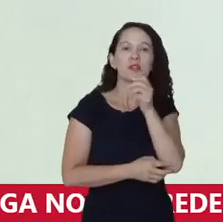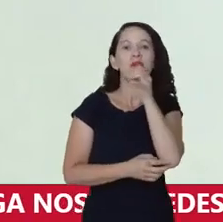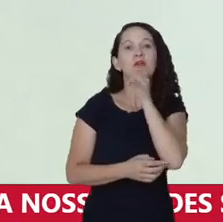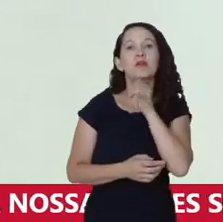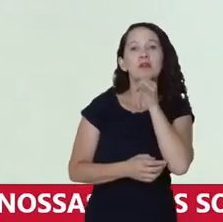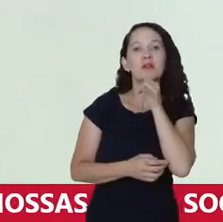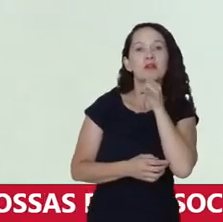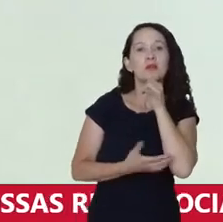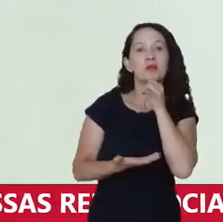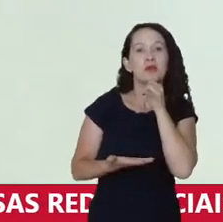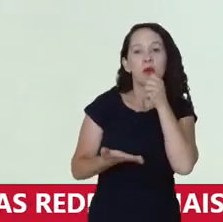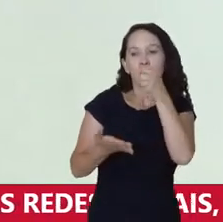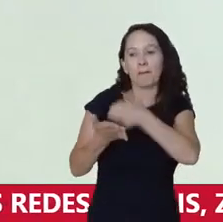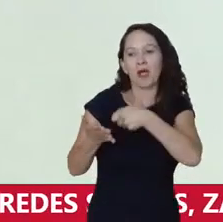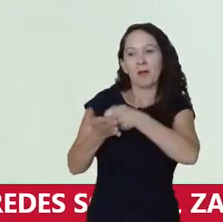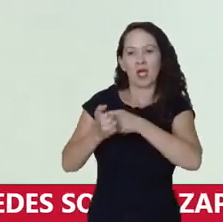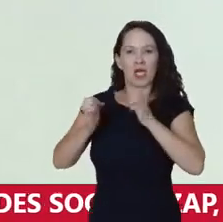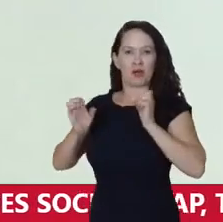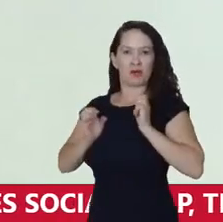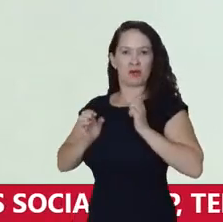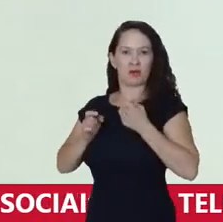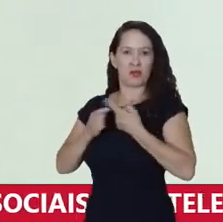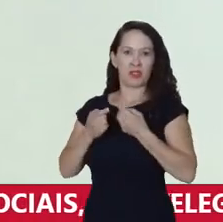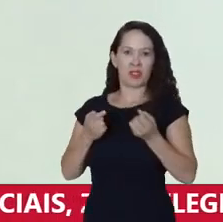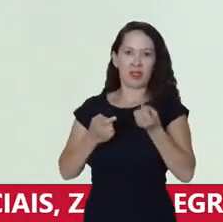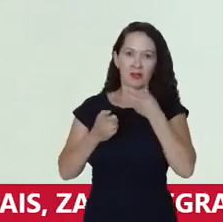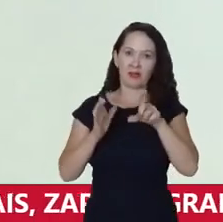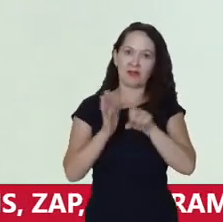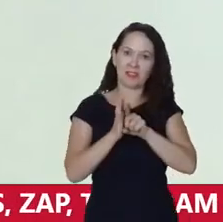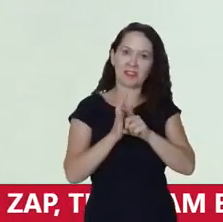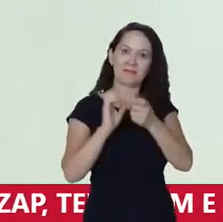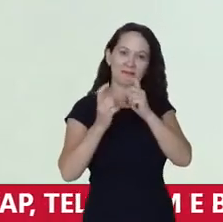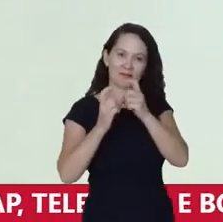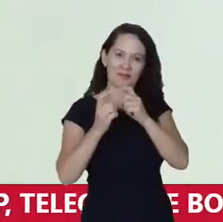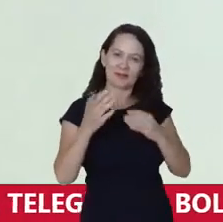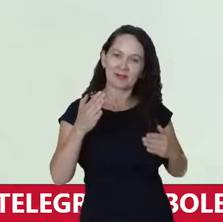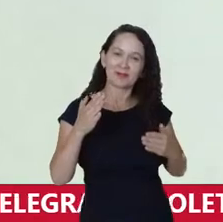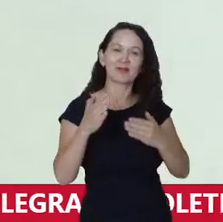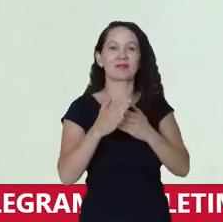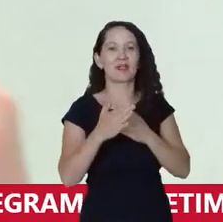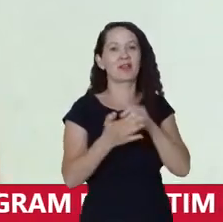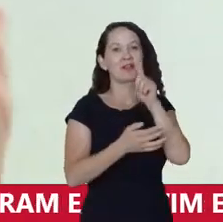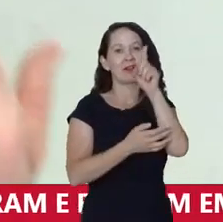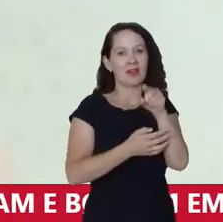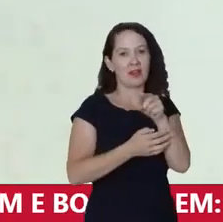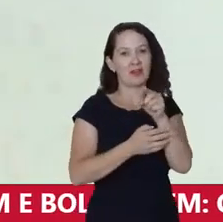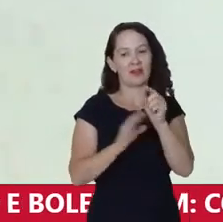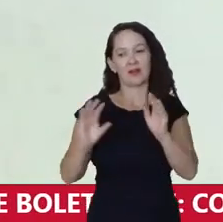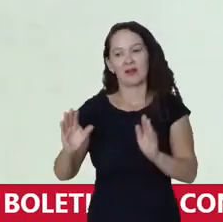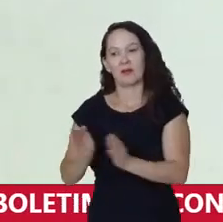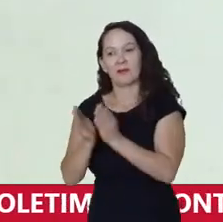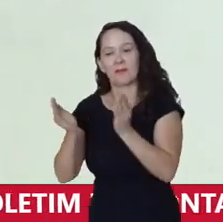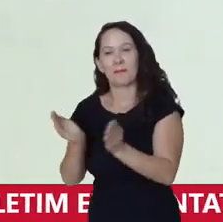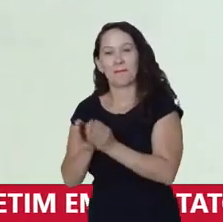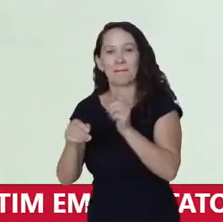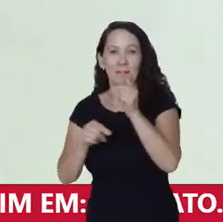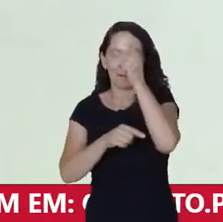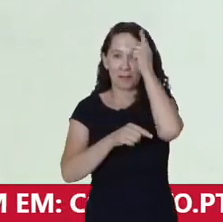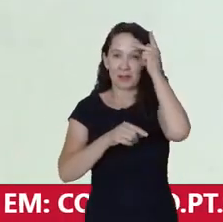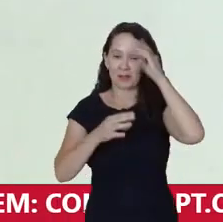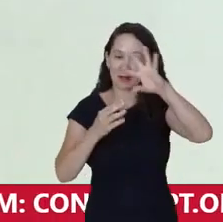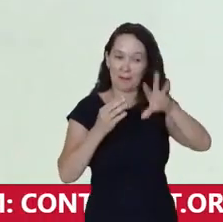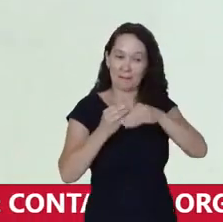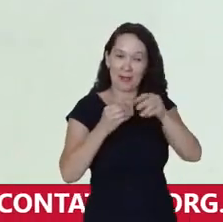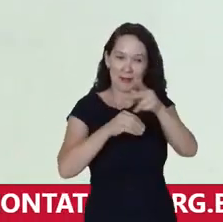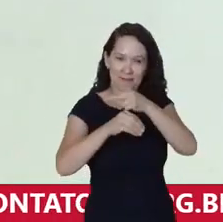exemplo, tributar os super ricos. Porque essa reforma, ela vai sim causar um impacto que é de empobrecer mais ainda o